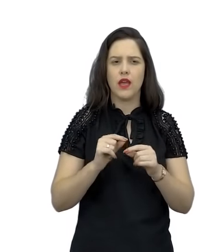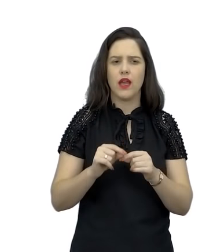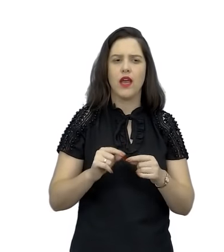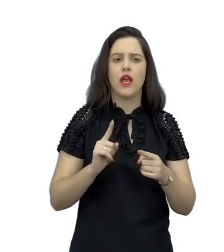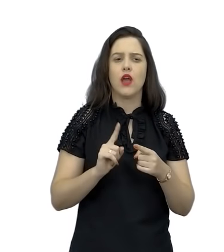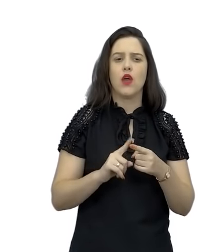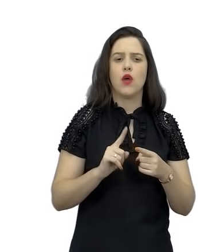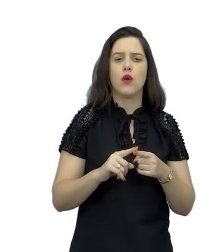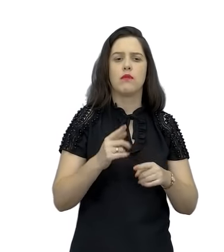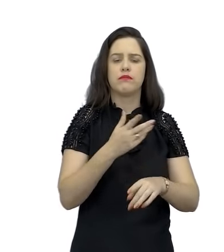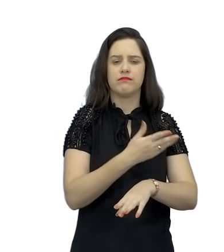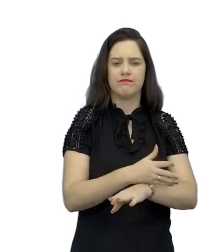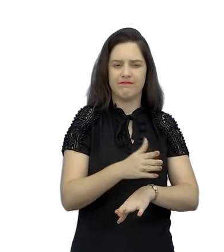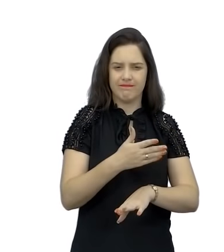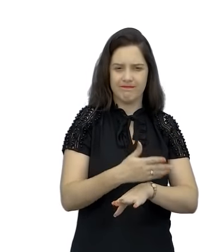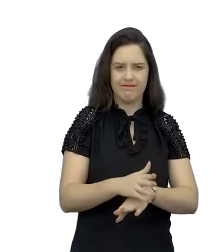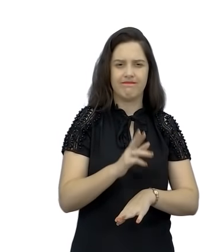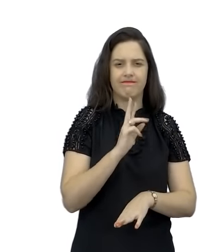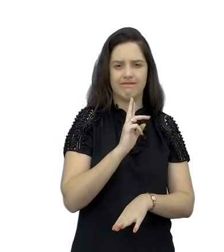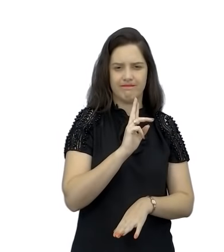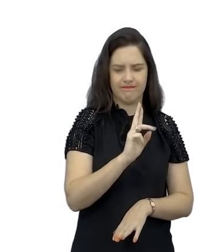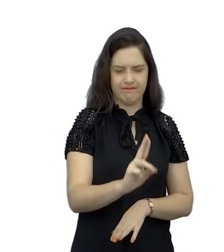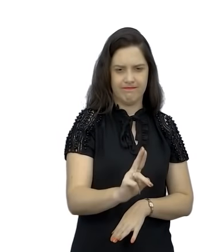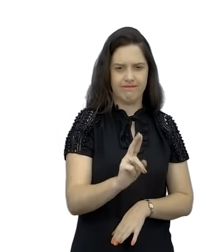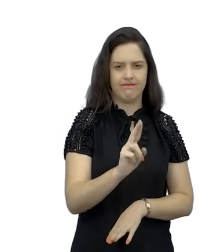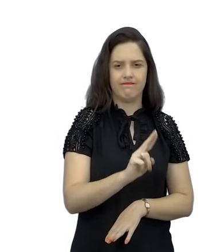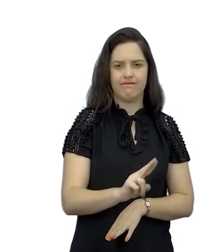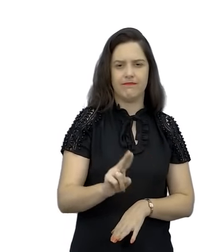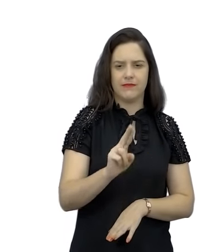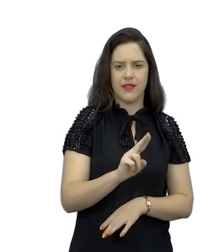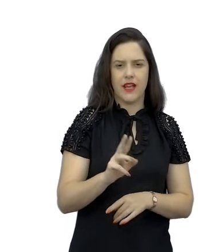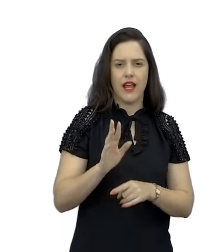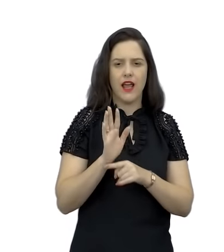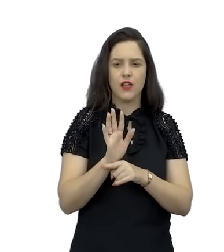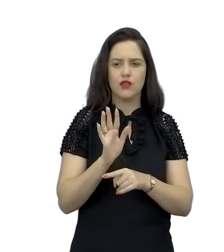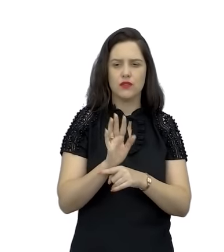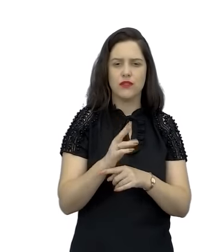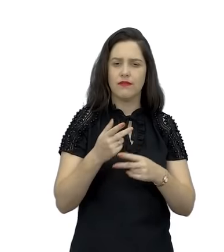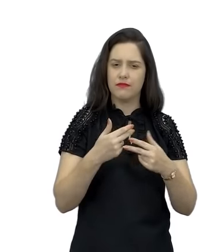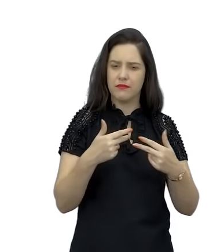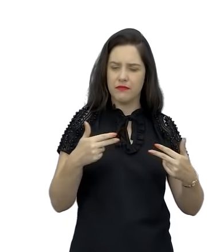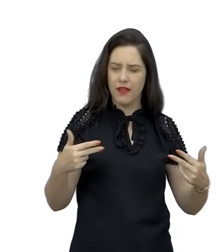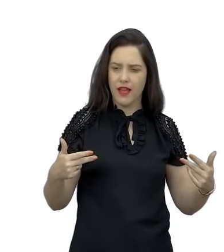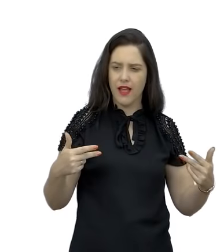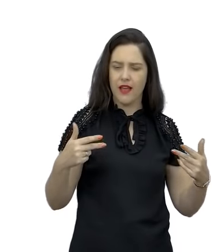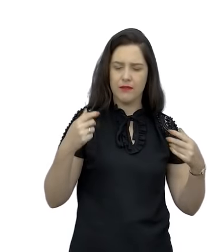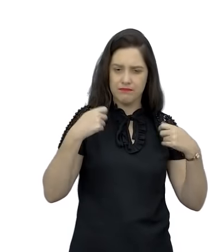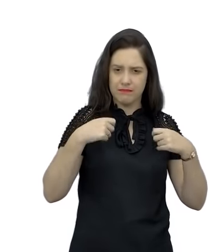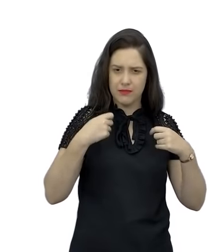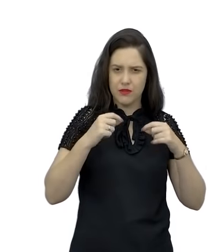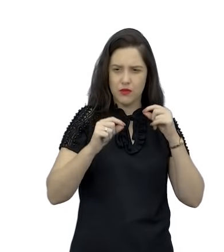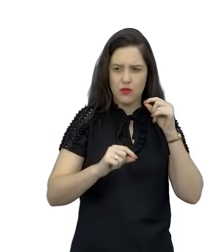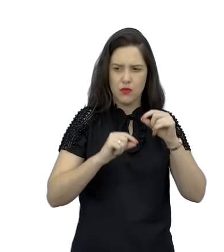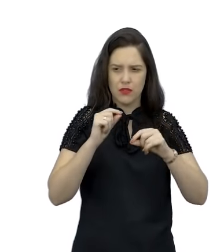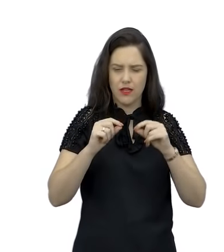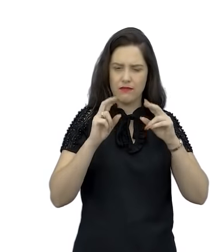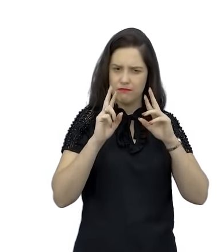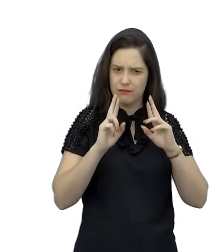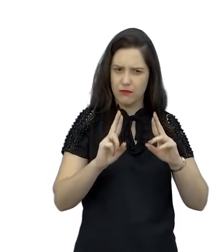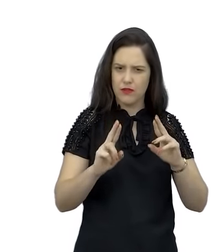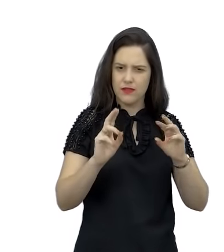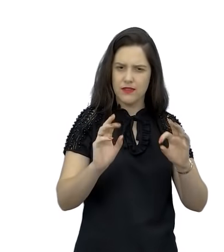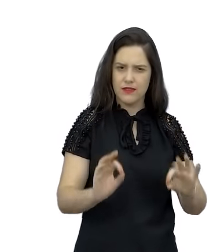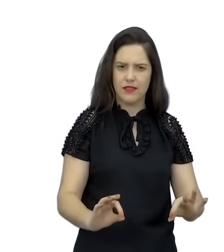exercício, dispomos e utilizamos de mecanismos que nos levam de maneira imediata a uma solução. E que depois que